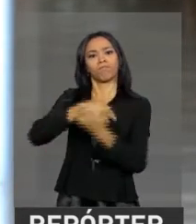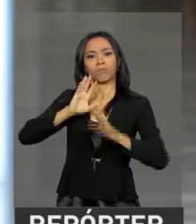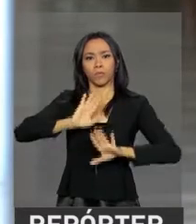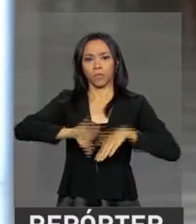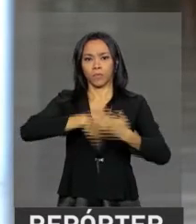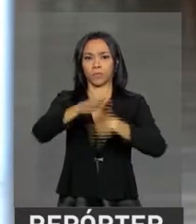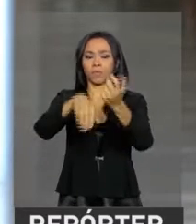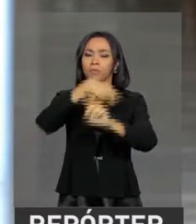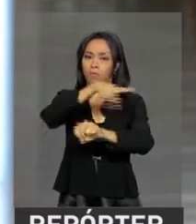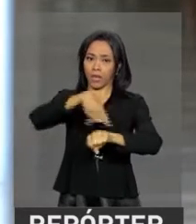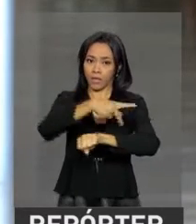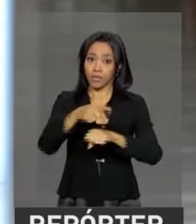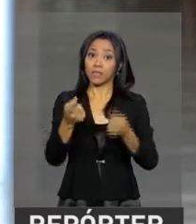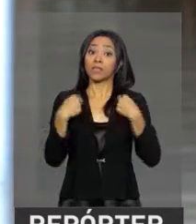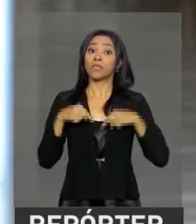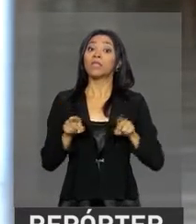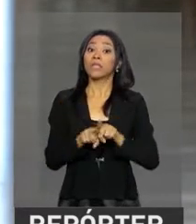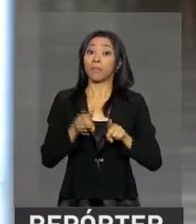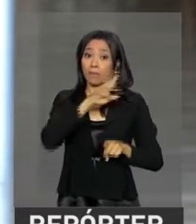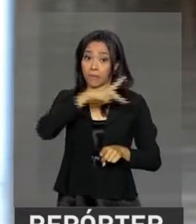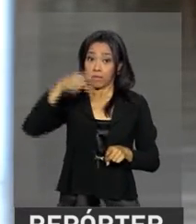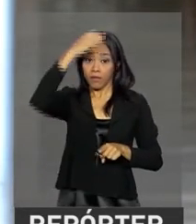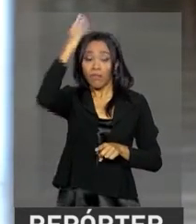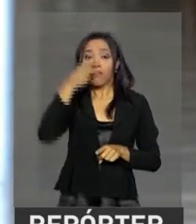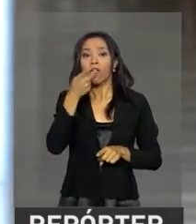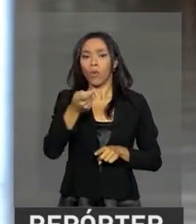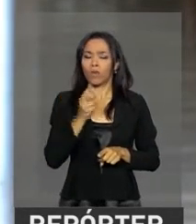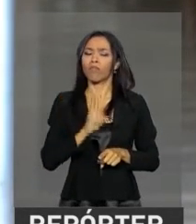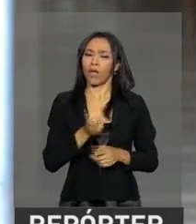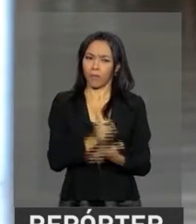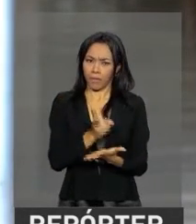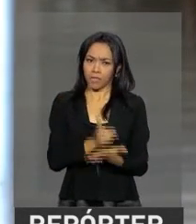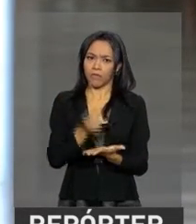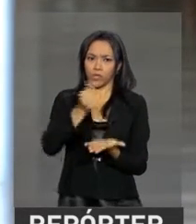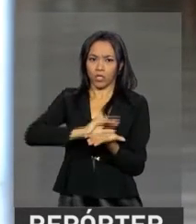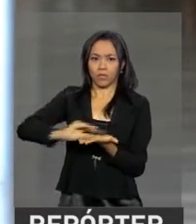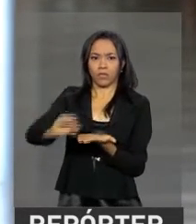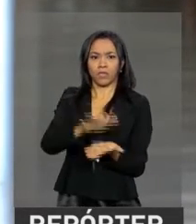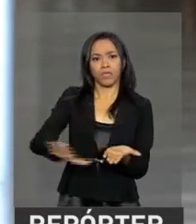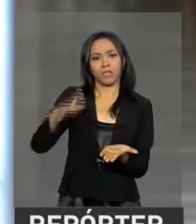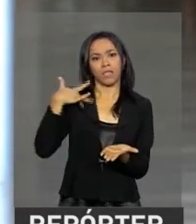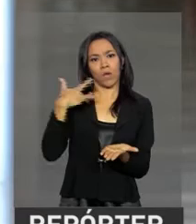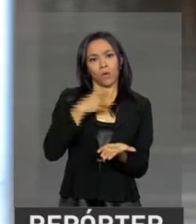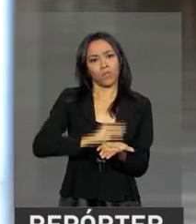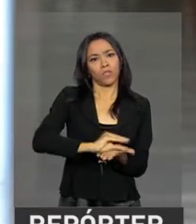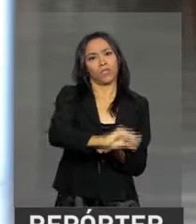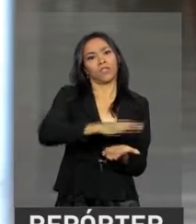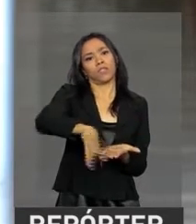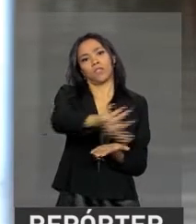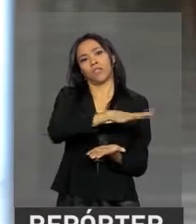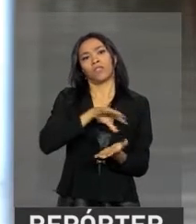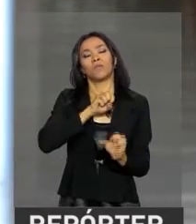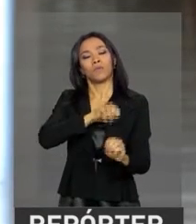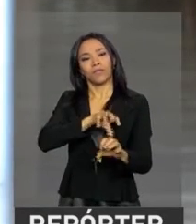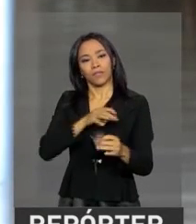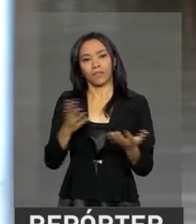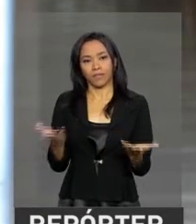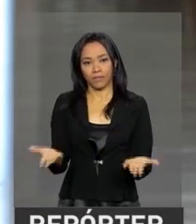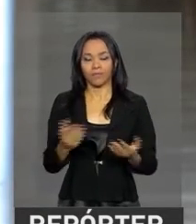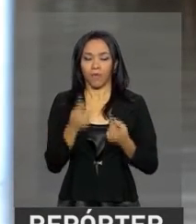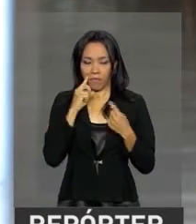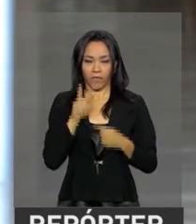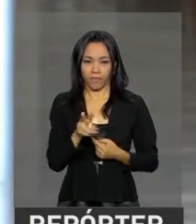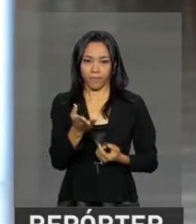temer também ressaltou que o governo vai preservar os investimentos em saúde e educação vamos ver um trecho da mensagem do porta voz alexandre